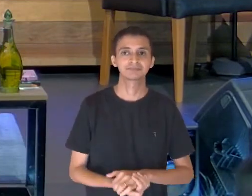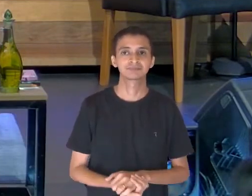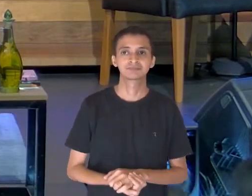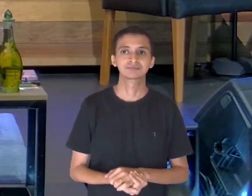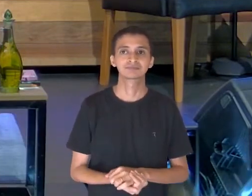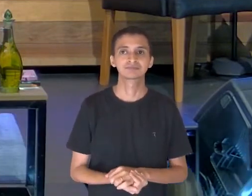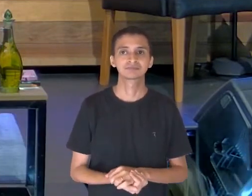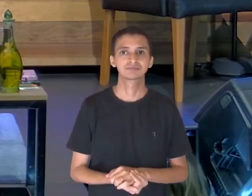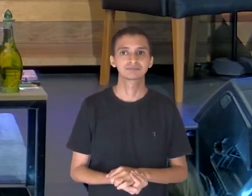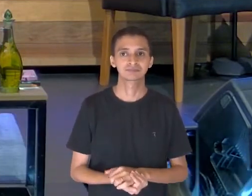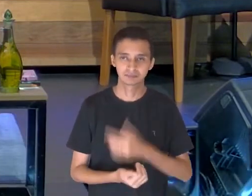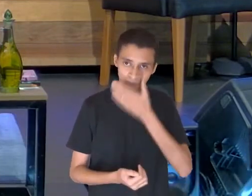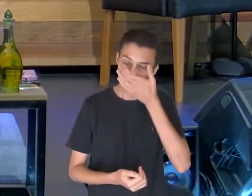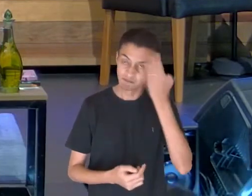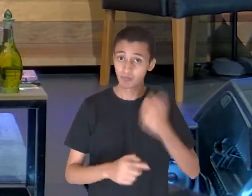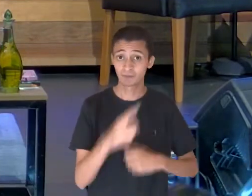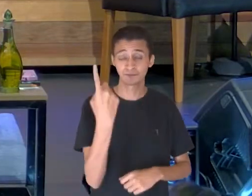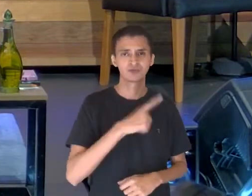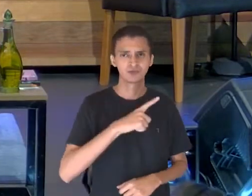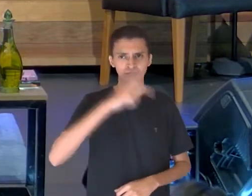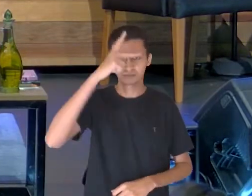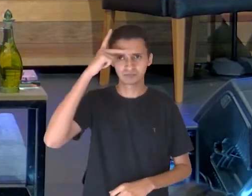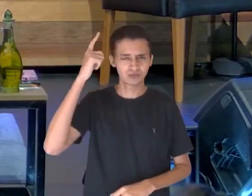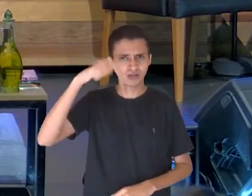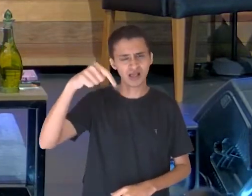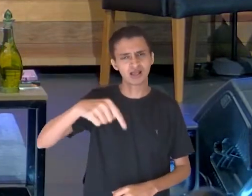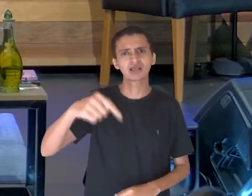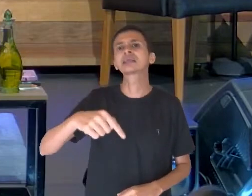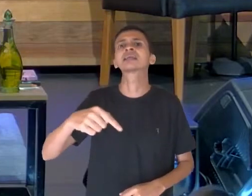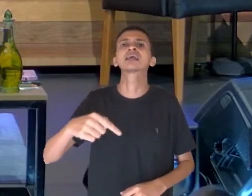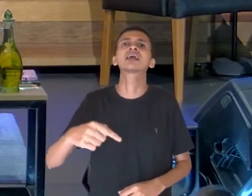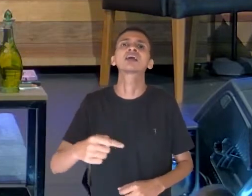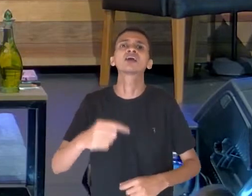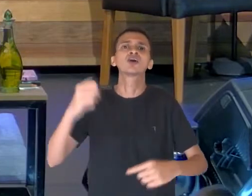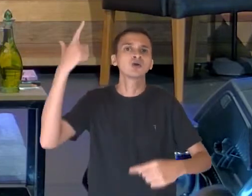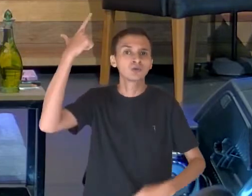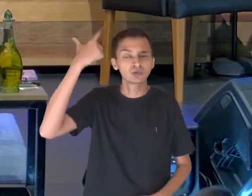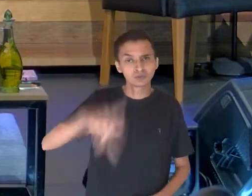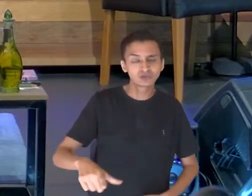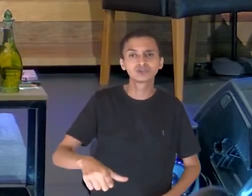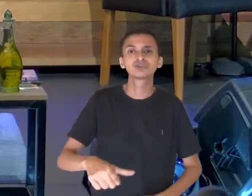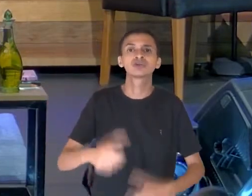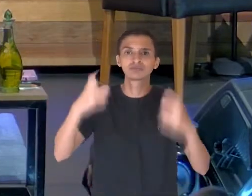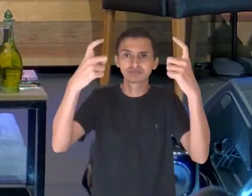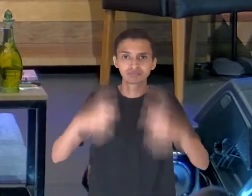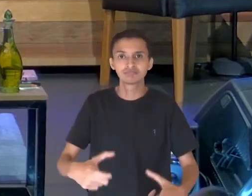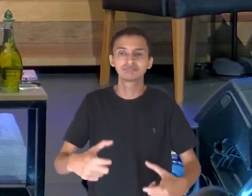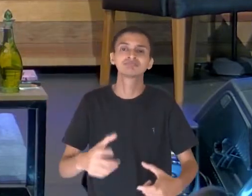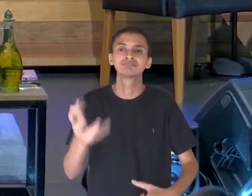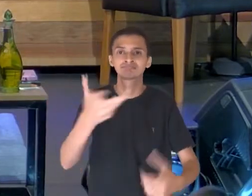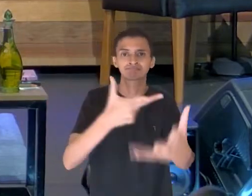Nós temos ovelhas aqui na igreja, conquistando terras impossíveis, até fora do